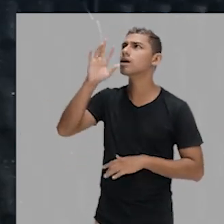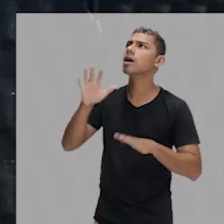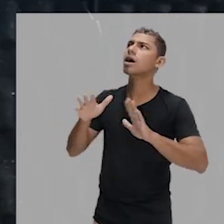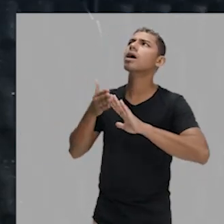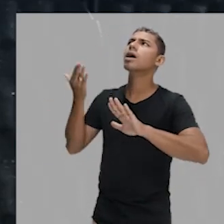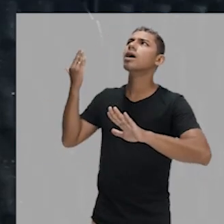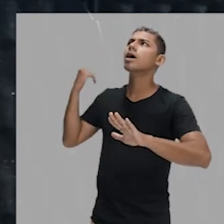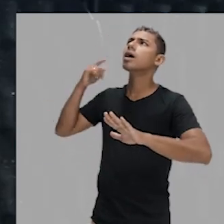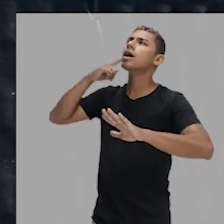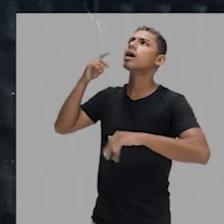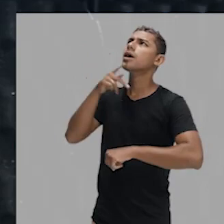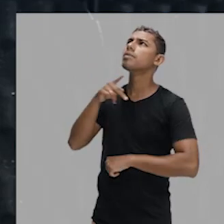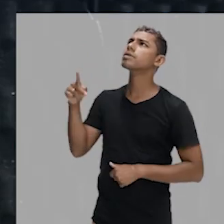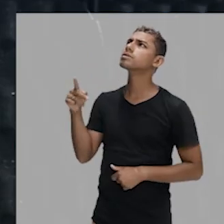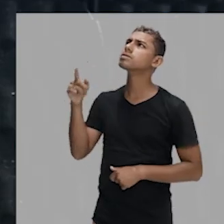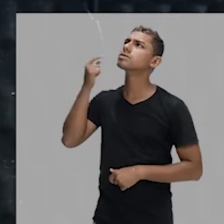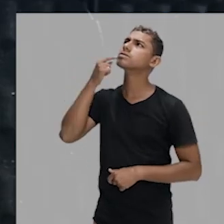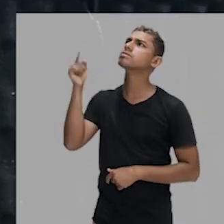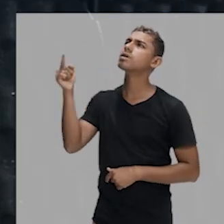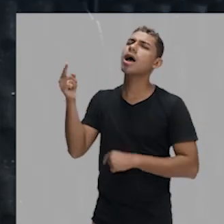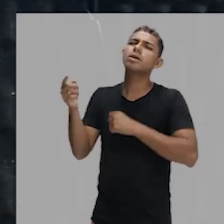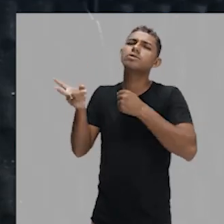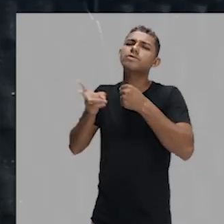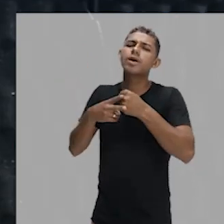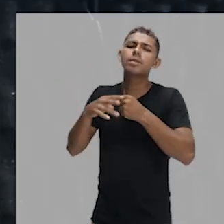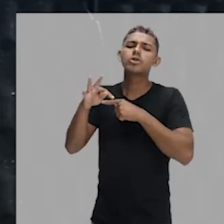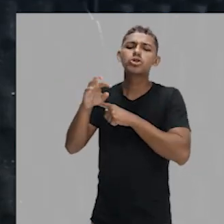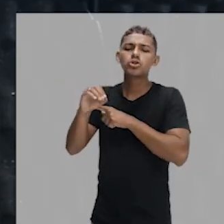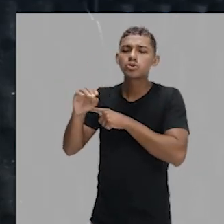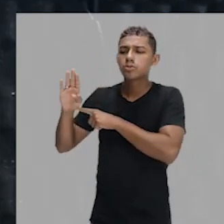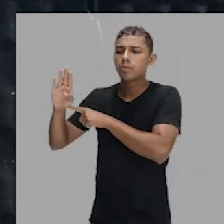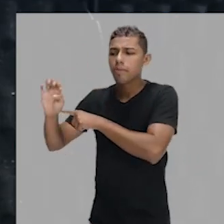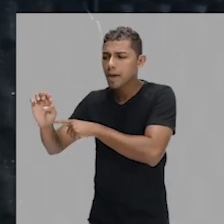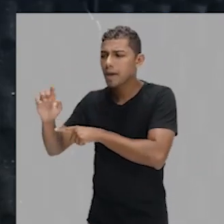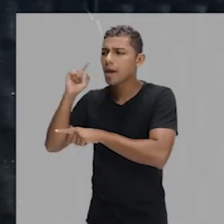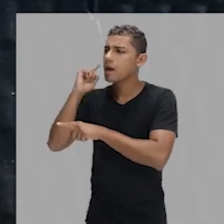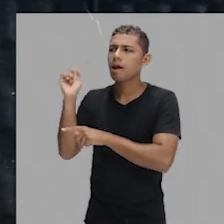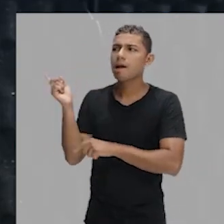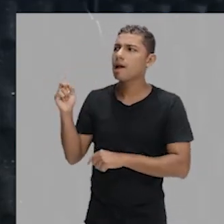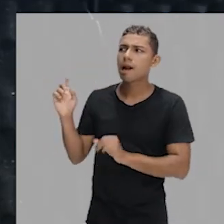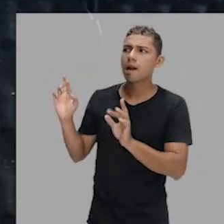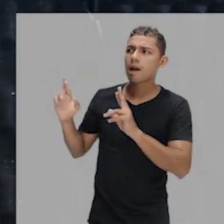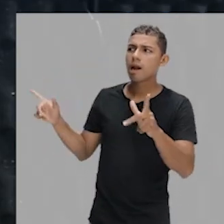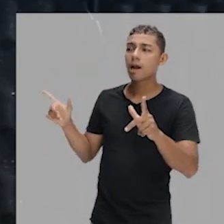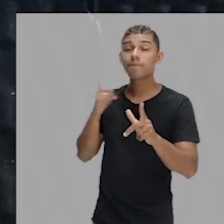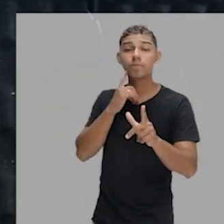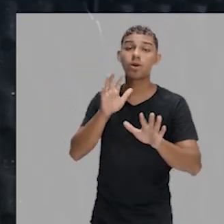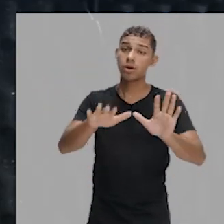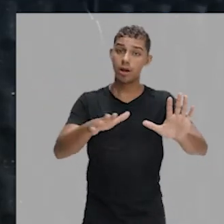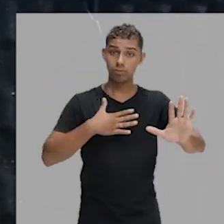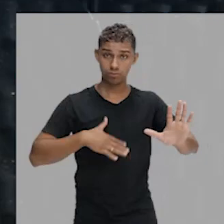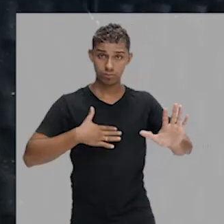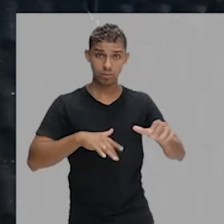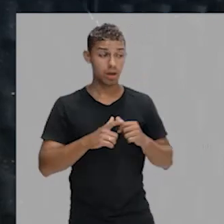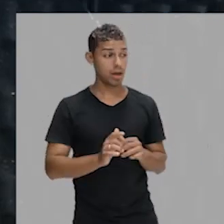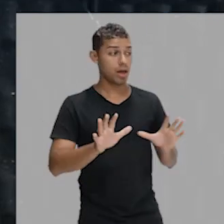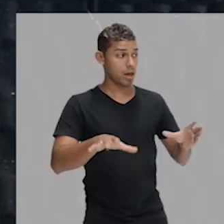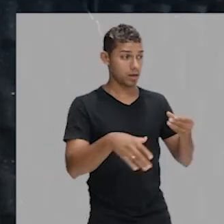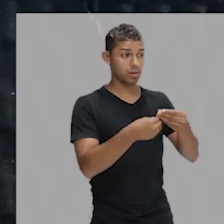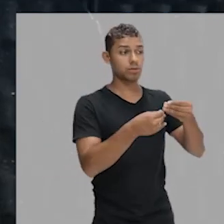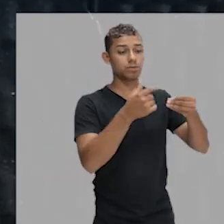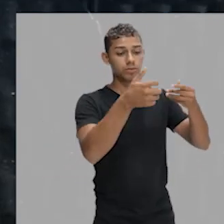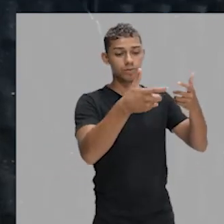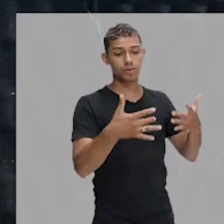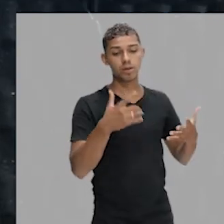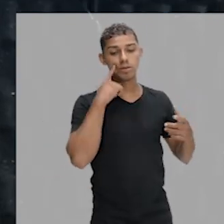lá no caso do verbo to be, não era isso que eu fazia. O verbo to be, pessoal, ele é uma exceção quando se fala de